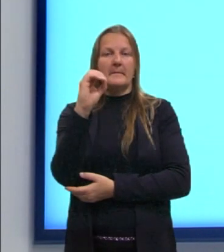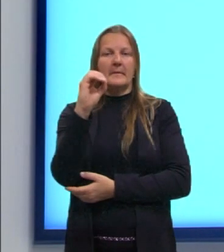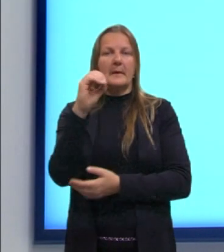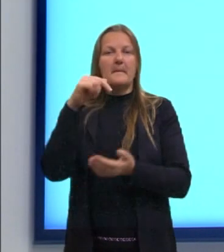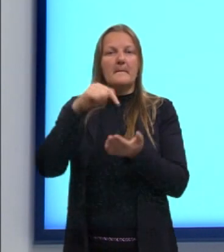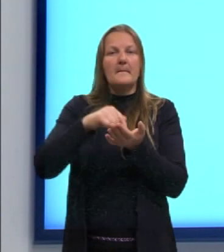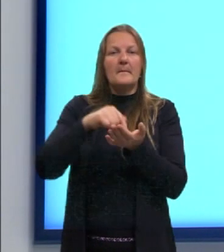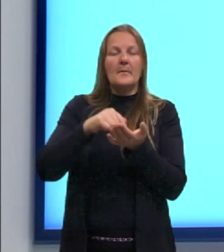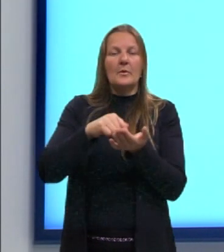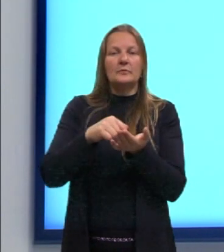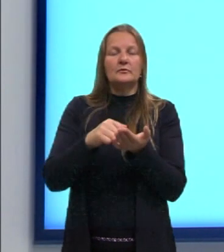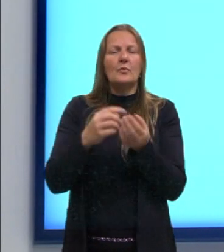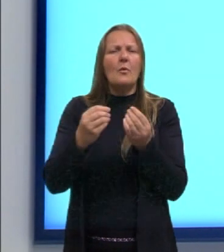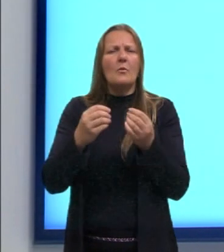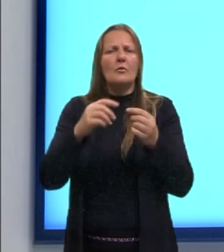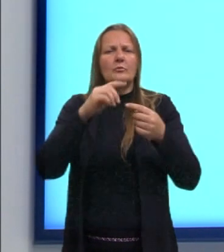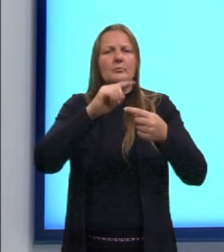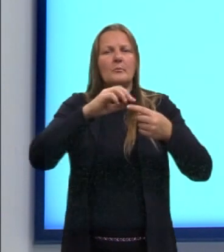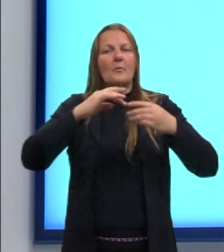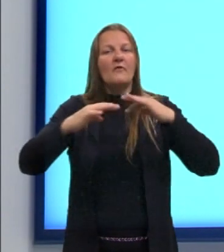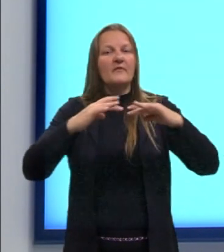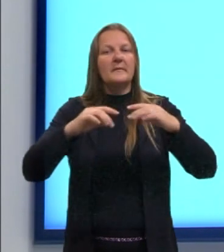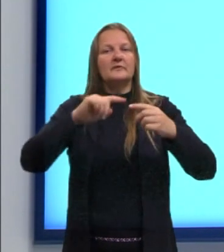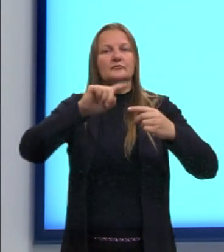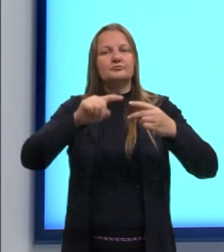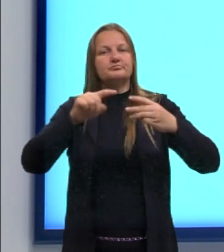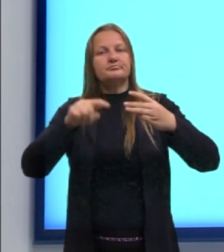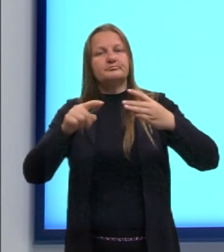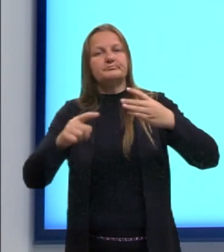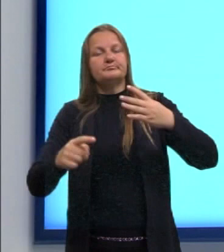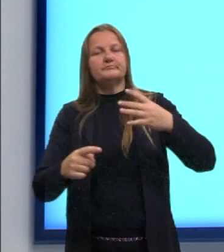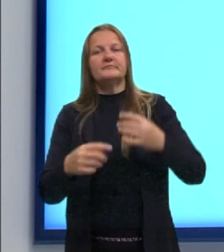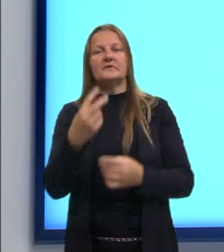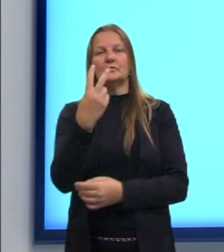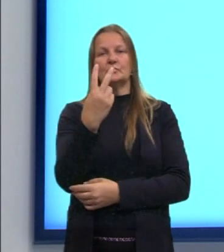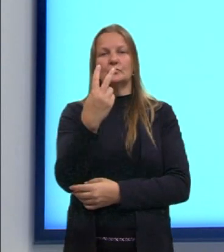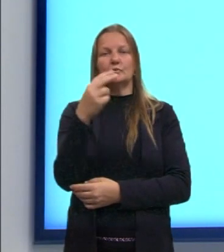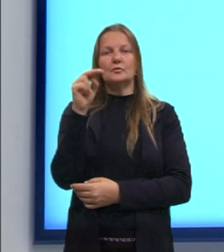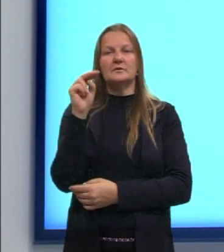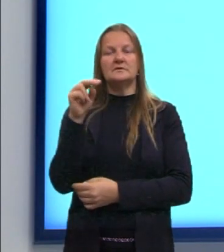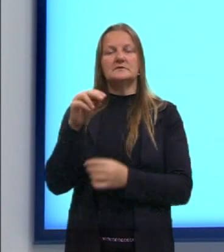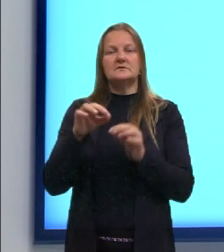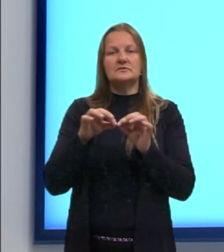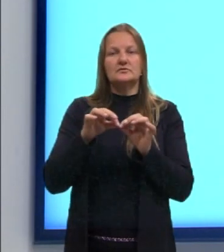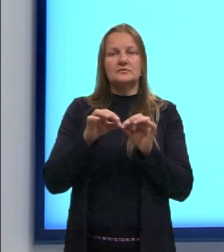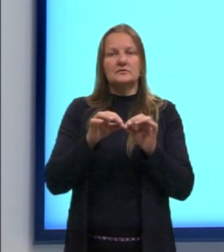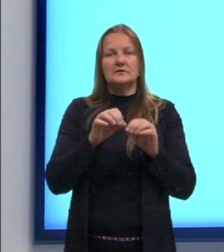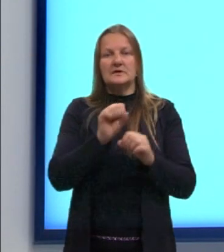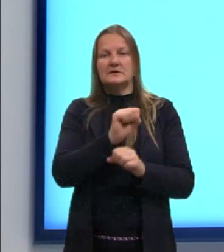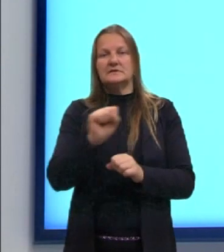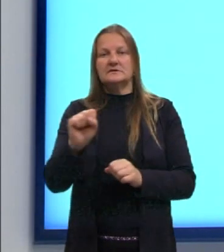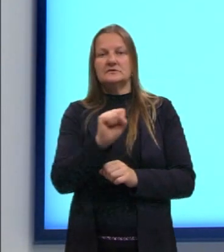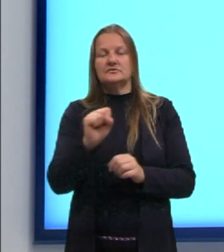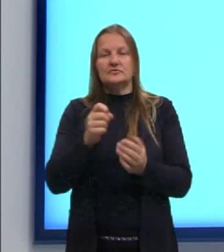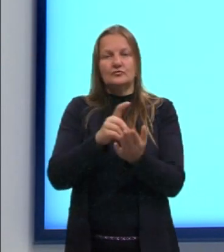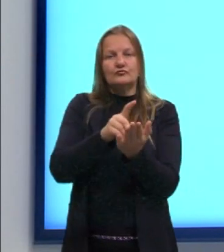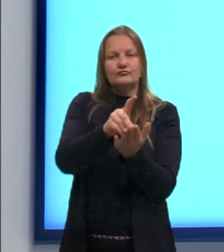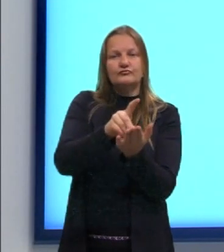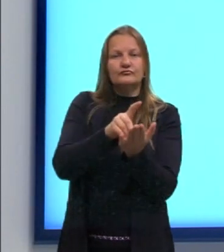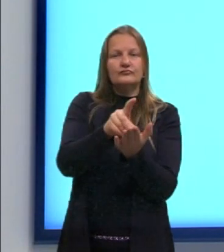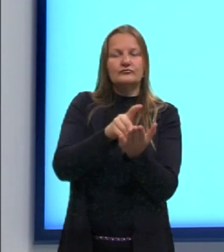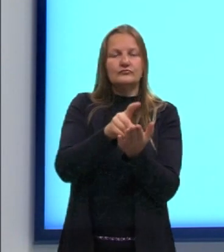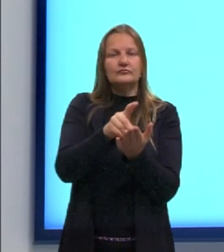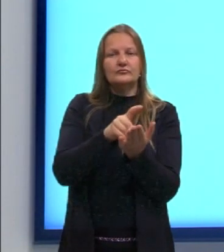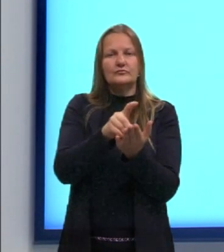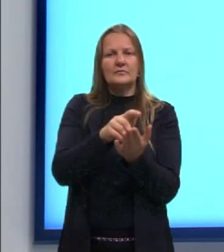realizar a seguinte sequência de movimentos: duas unidades no mesmo sentido utilizado para ir do ponto